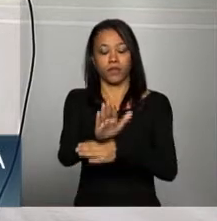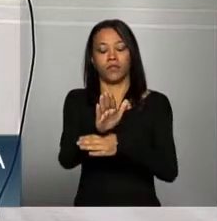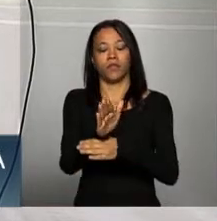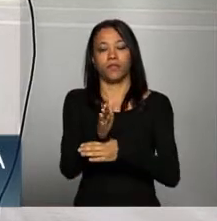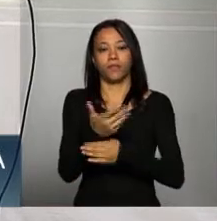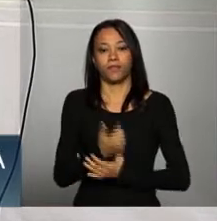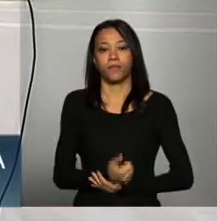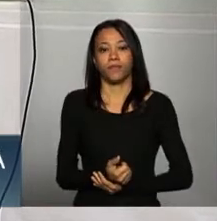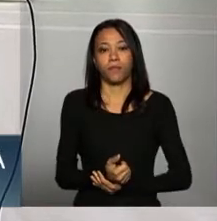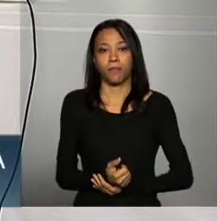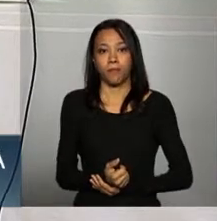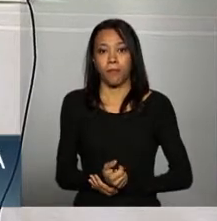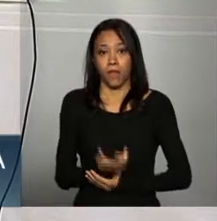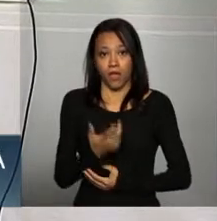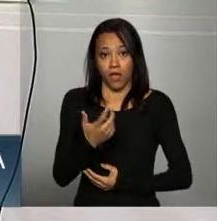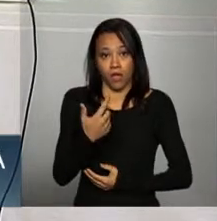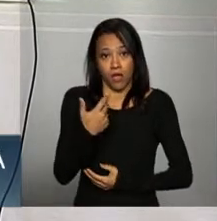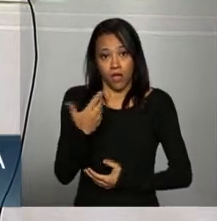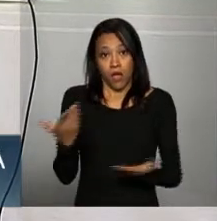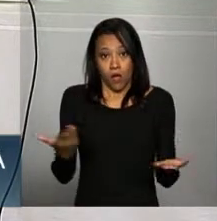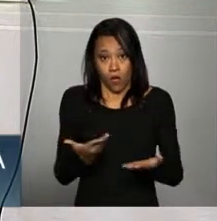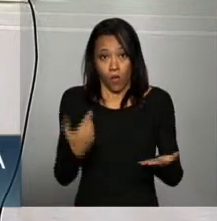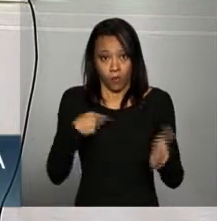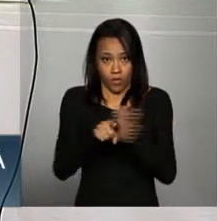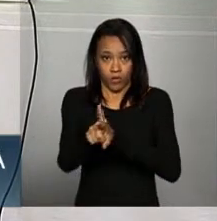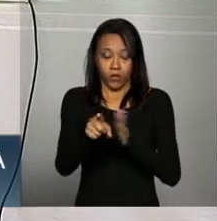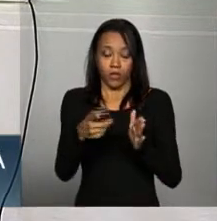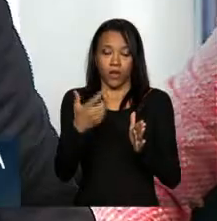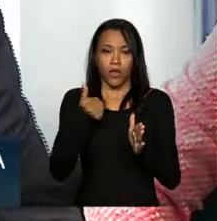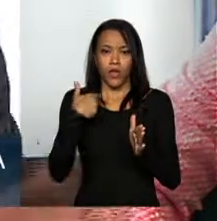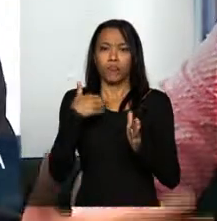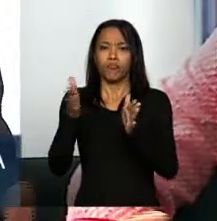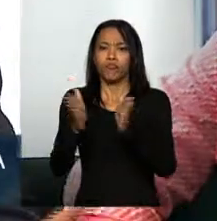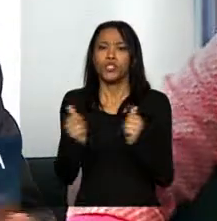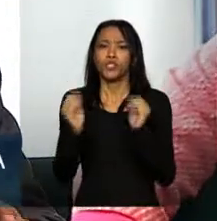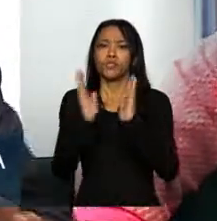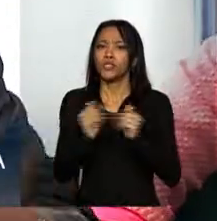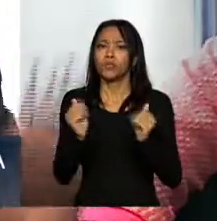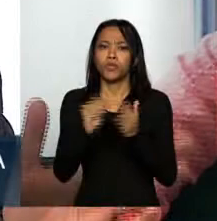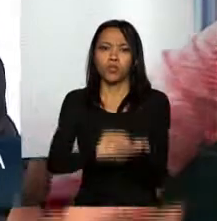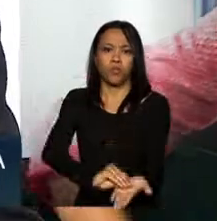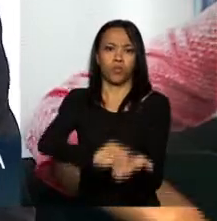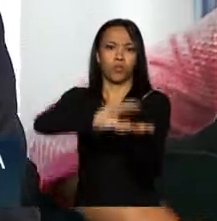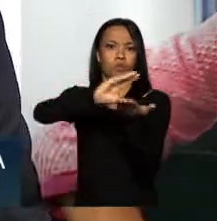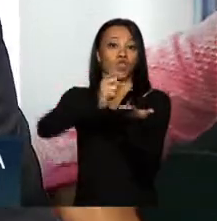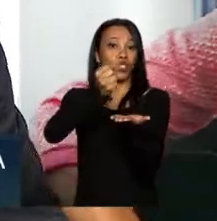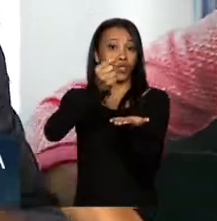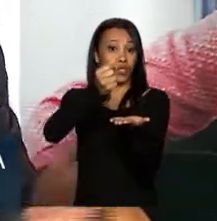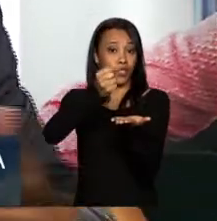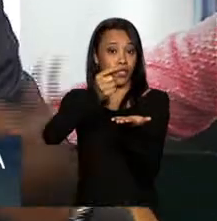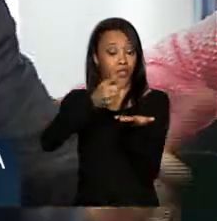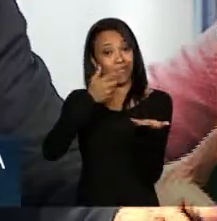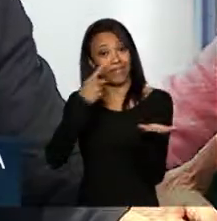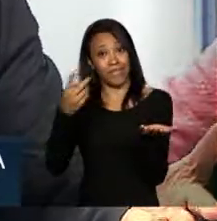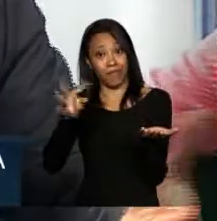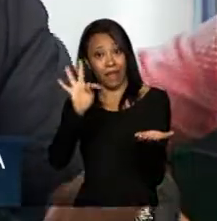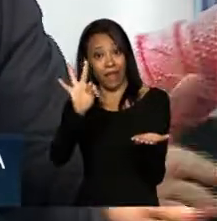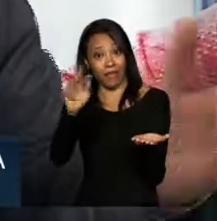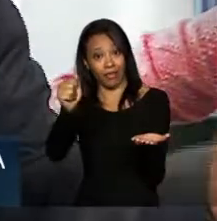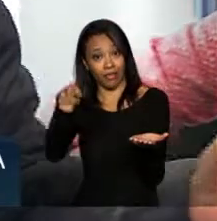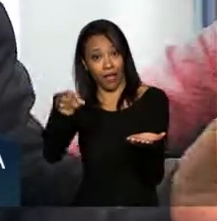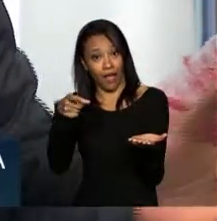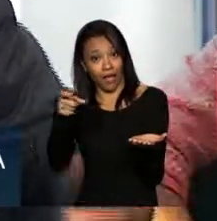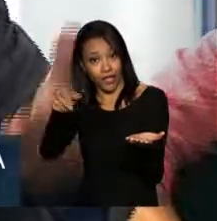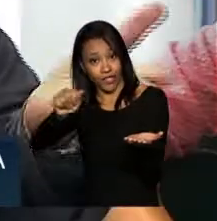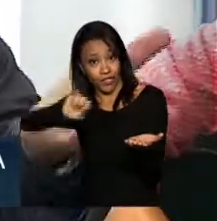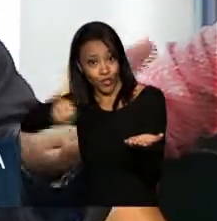Rural. A gente vê aí a pedido de aumento de recursos, ainda não se sabe, a taxa de juros ainda é uma incógnita, e também não se sabe se vão conseguir